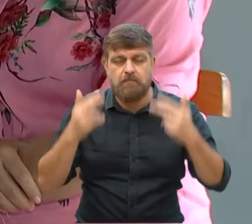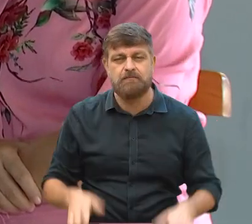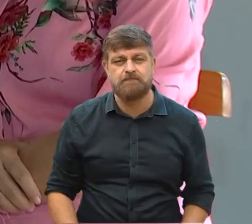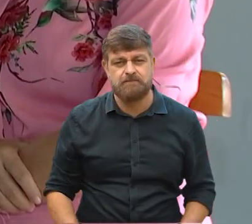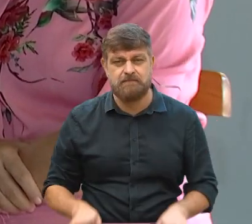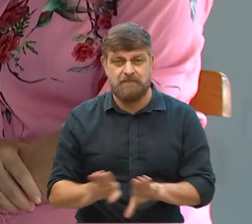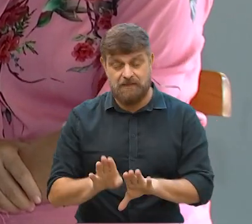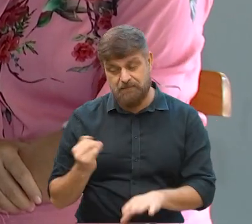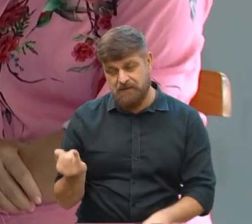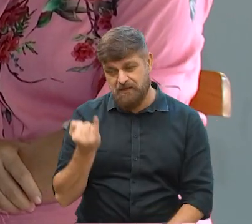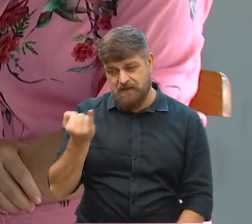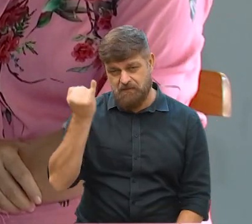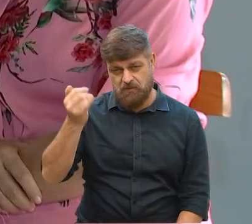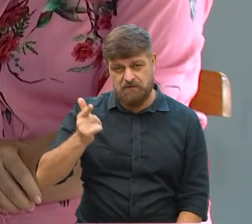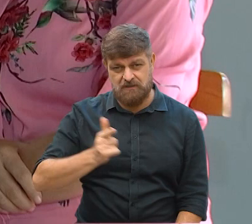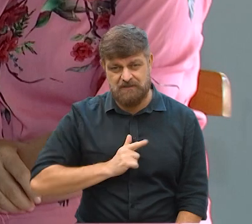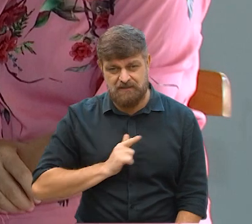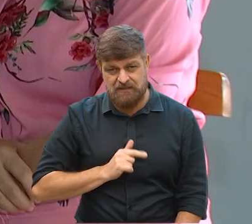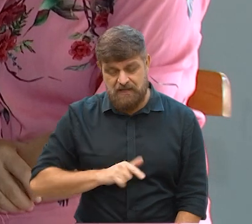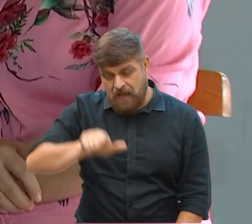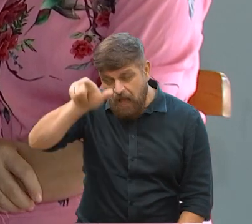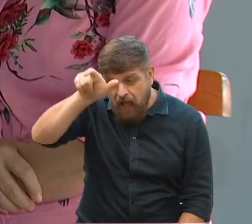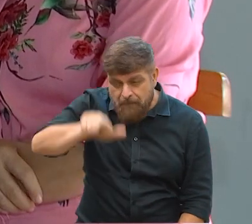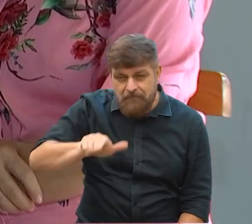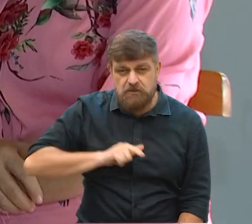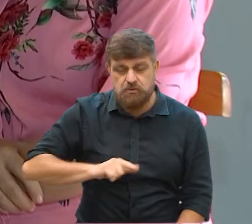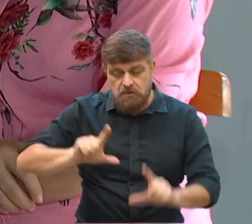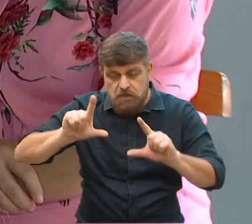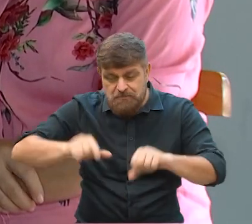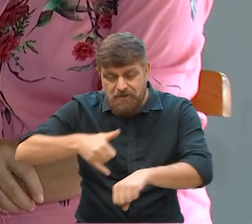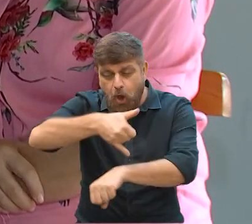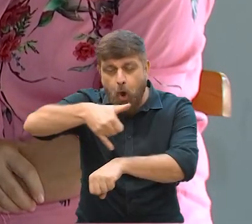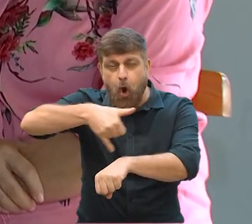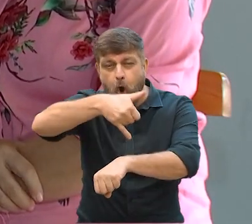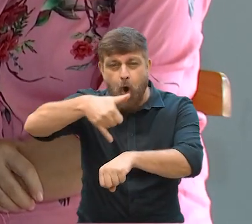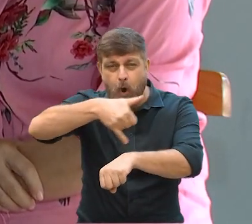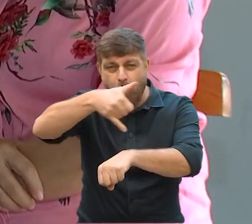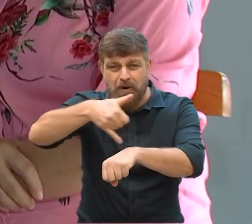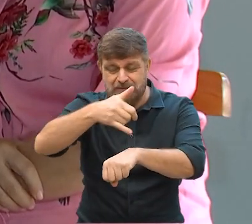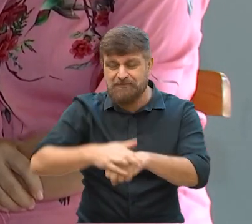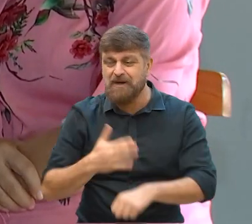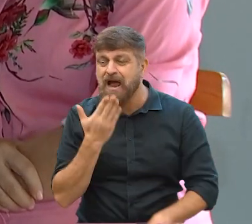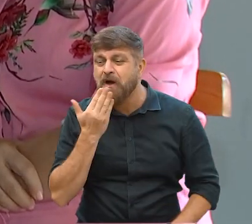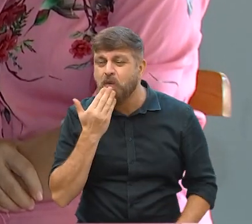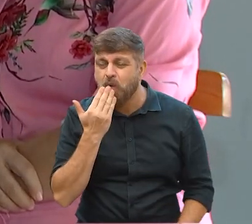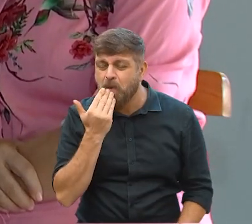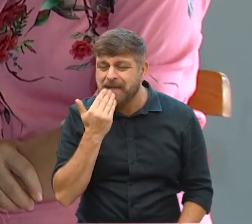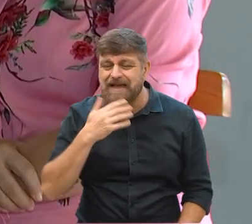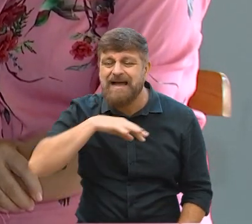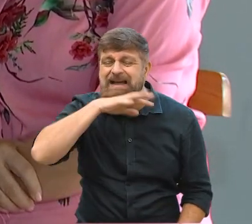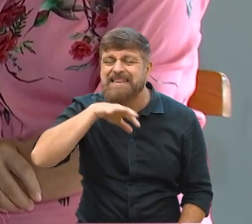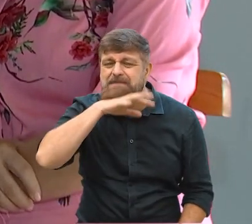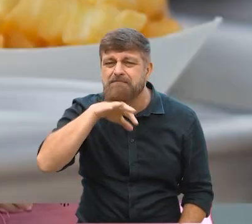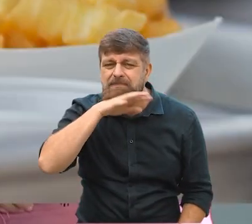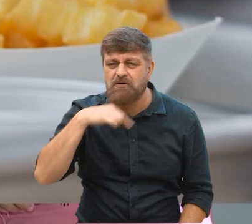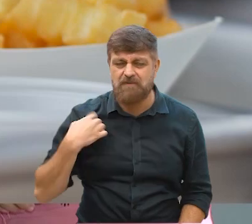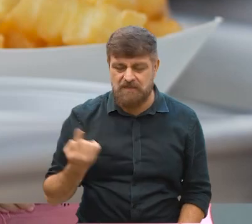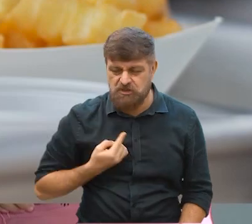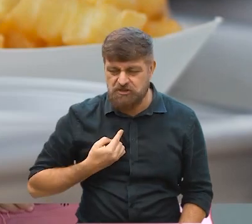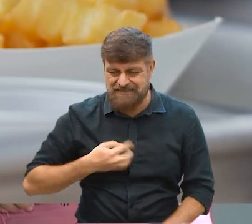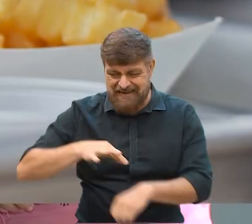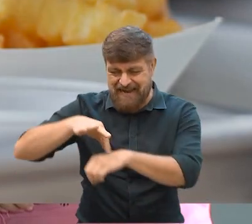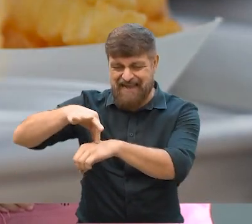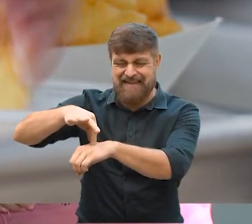Além disso, é importante diminuir o consumo de gordura de origem animal. Então, a gente come muito